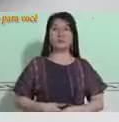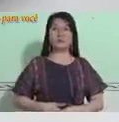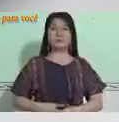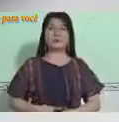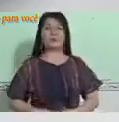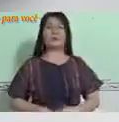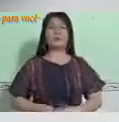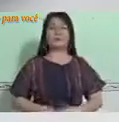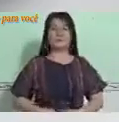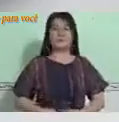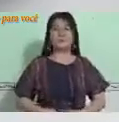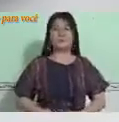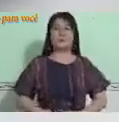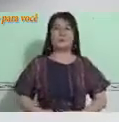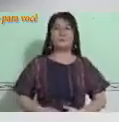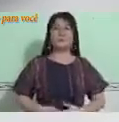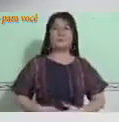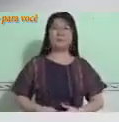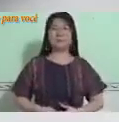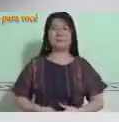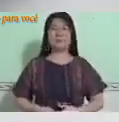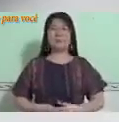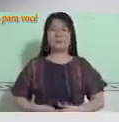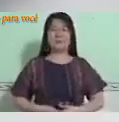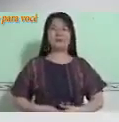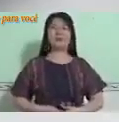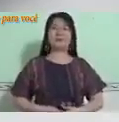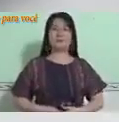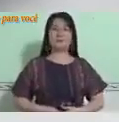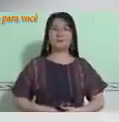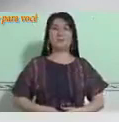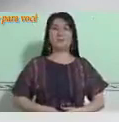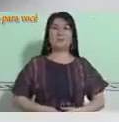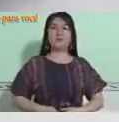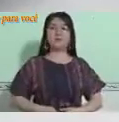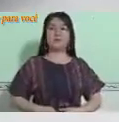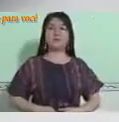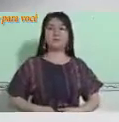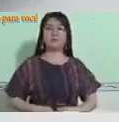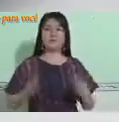nasais, faciais, tipo capacete, que são colocadas diretamente na boca.